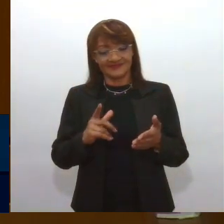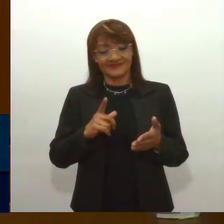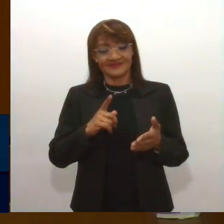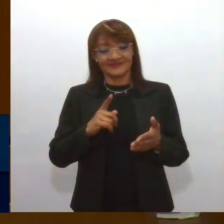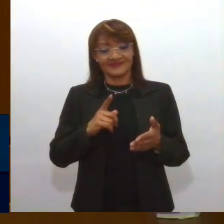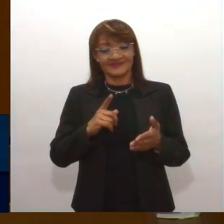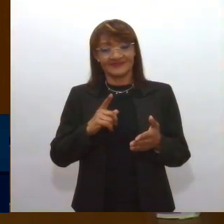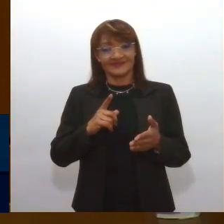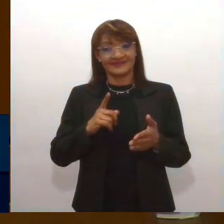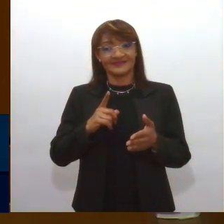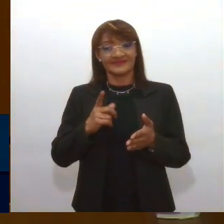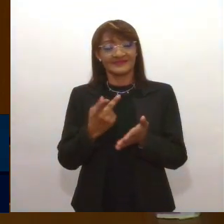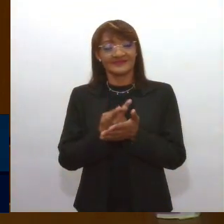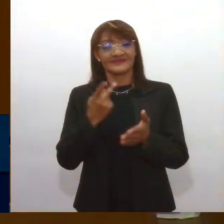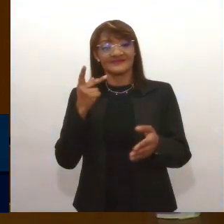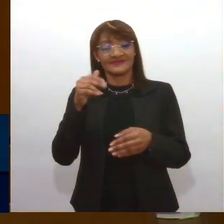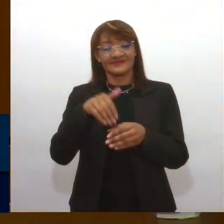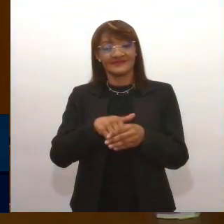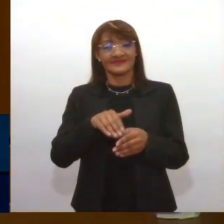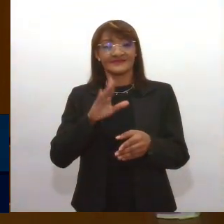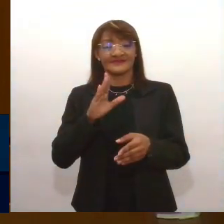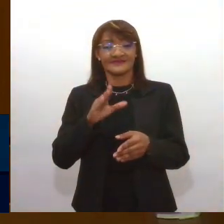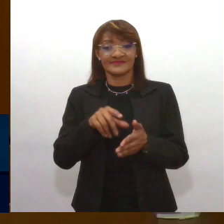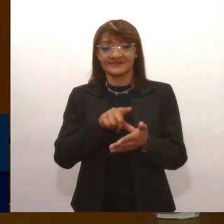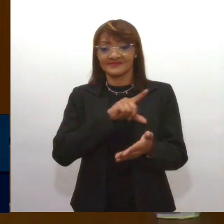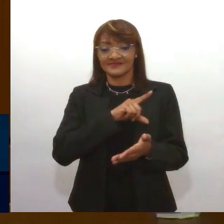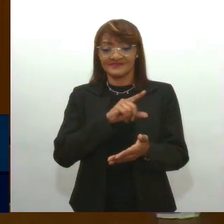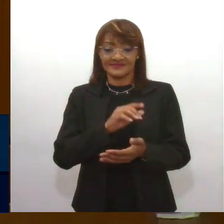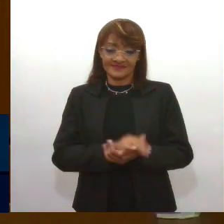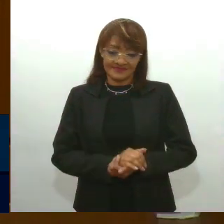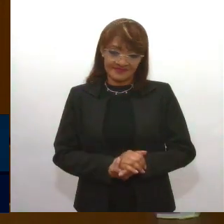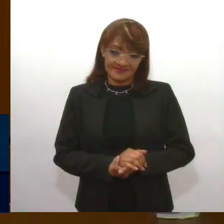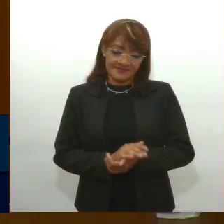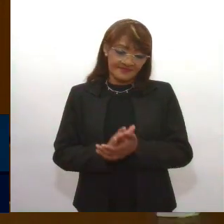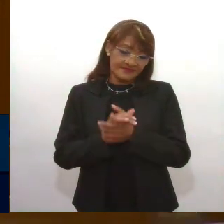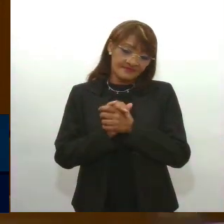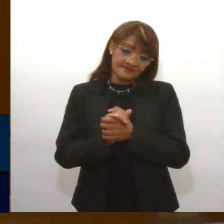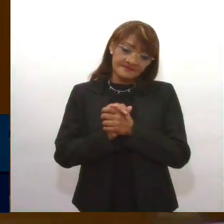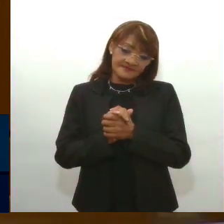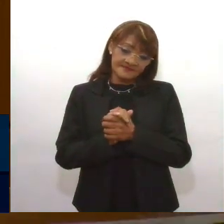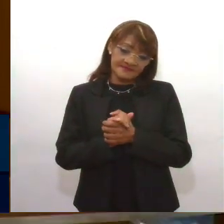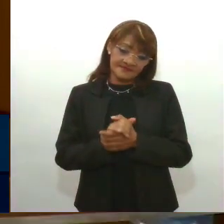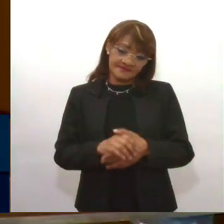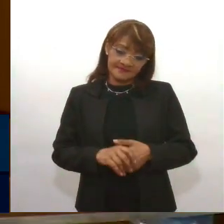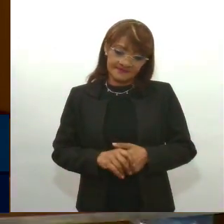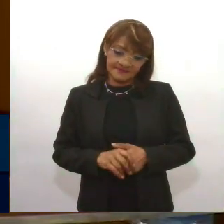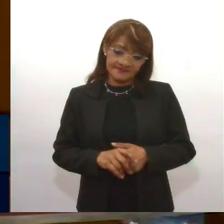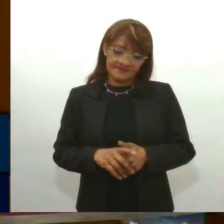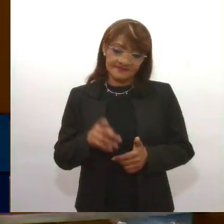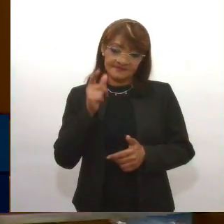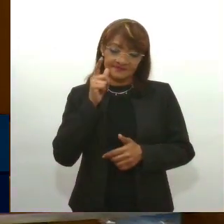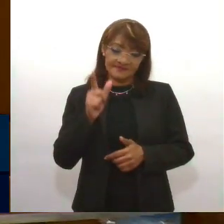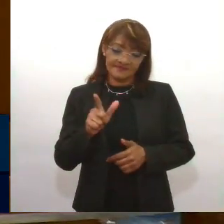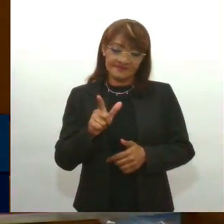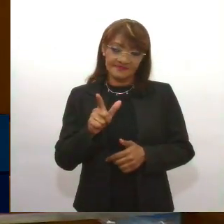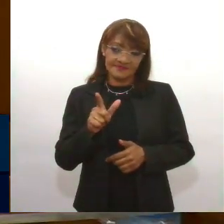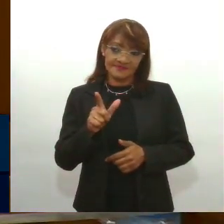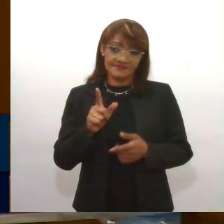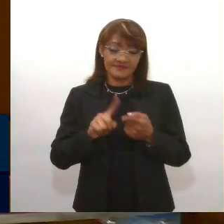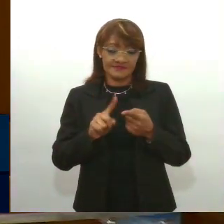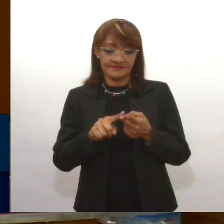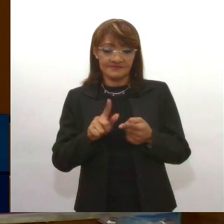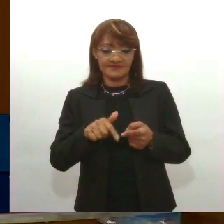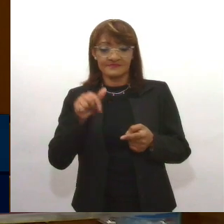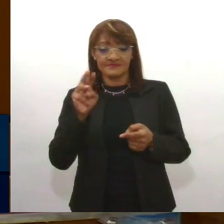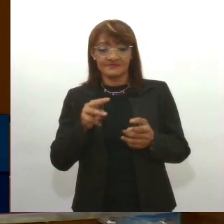parabenizar aqui os que foram eleitos também saudar os que não tiveram êxito aqui os prefeitos prefeito da